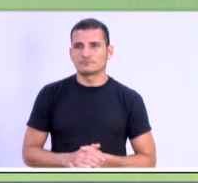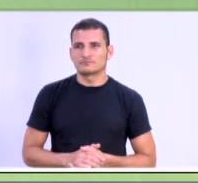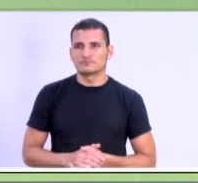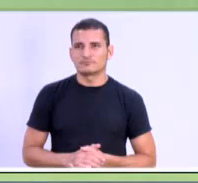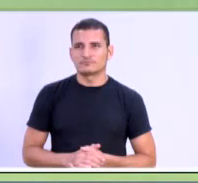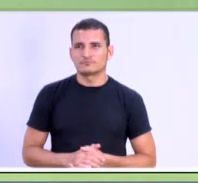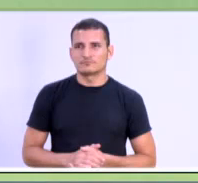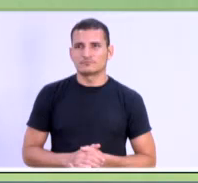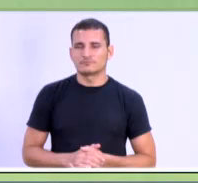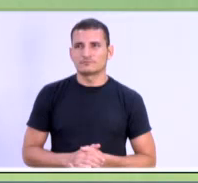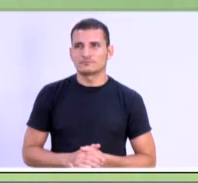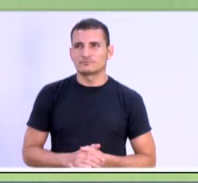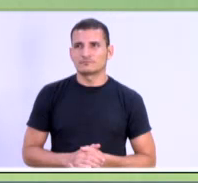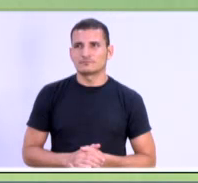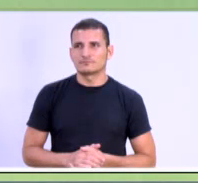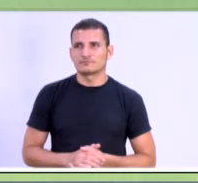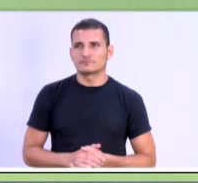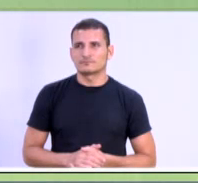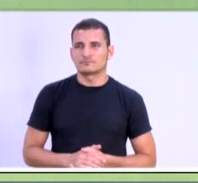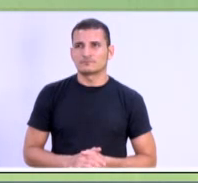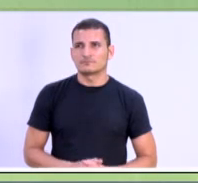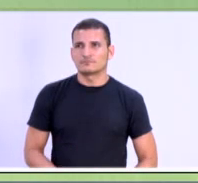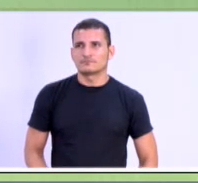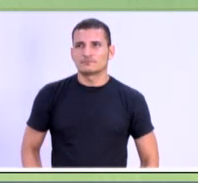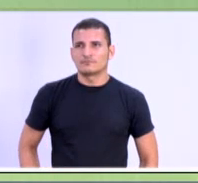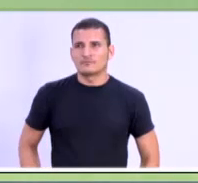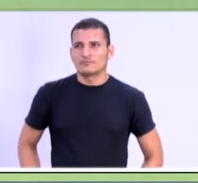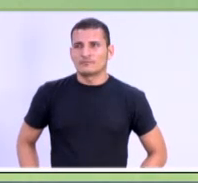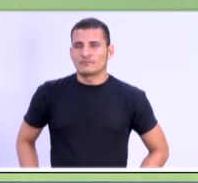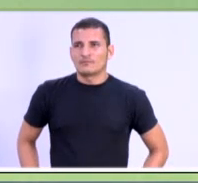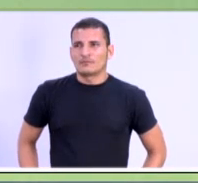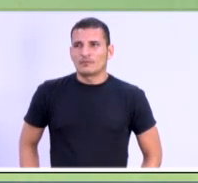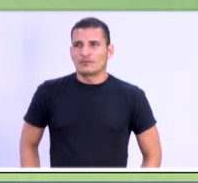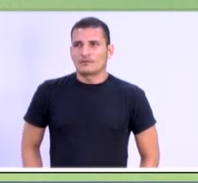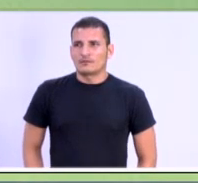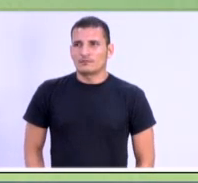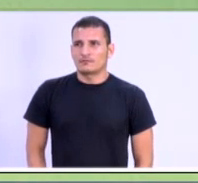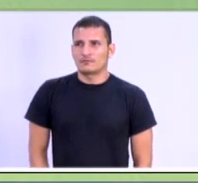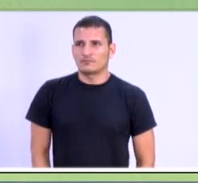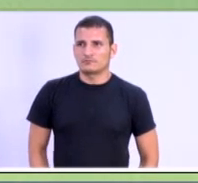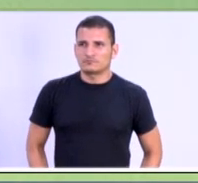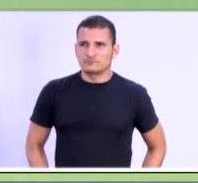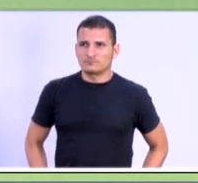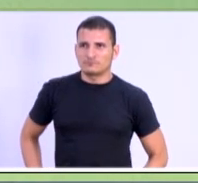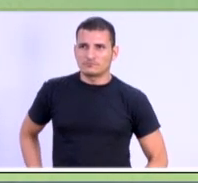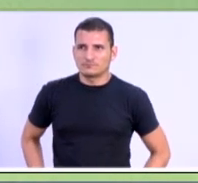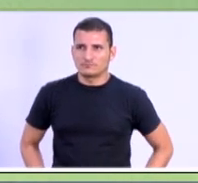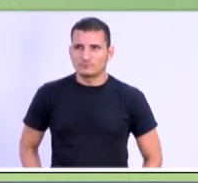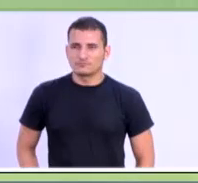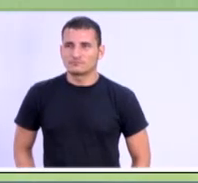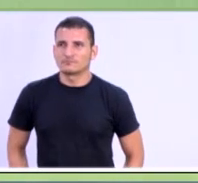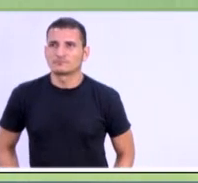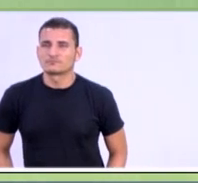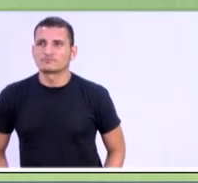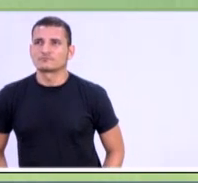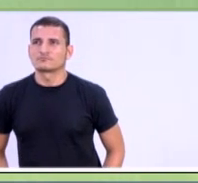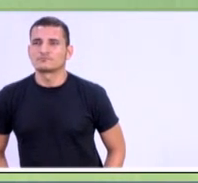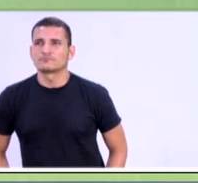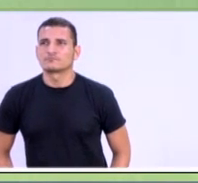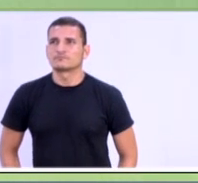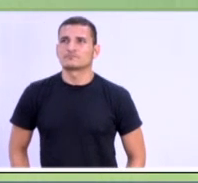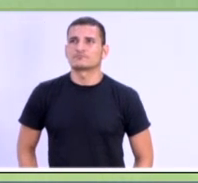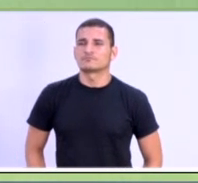atributo. Essa é a regra, tá? Para definir os getters e setters. O legal, gente, que não sei se vocês já